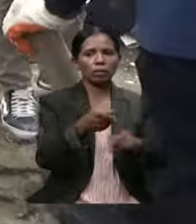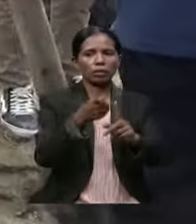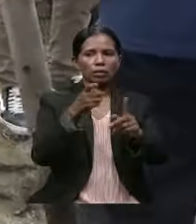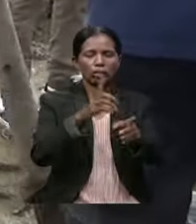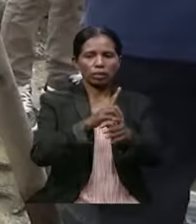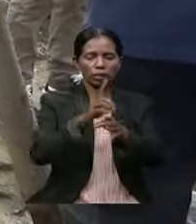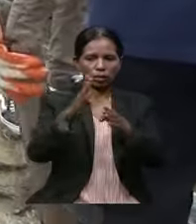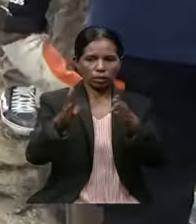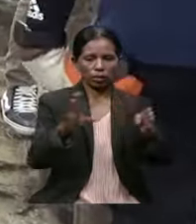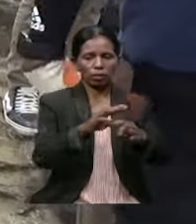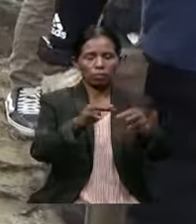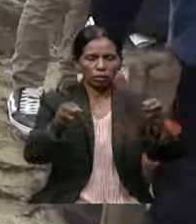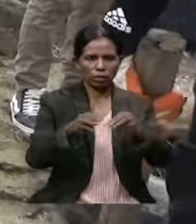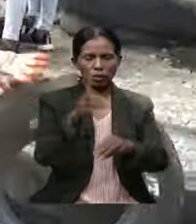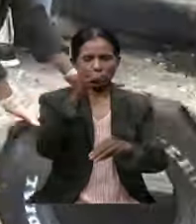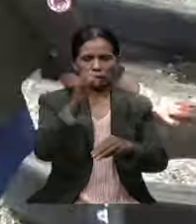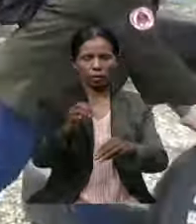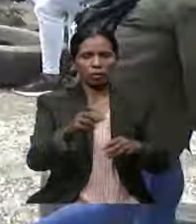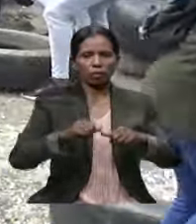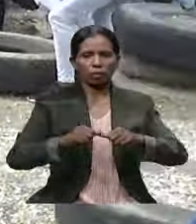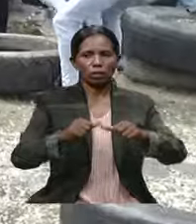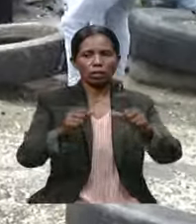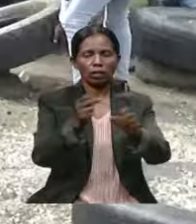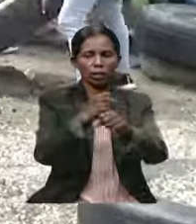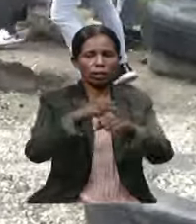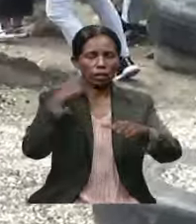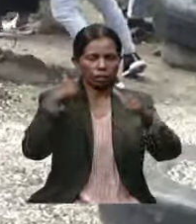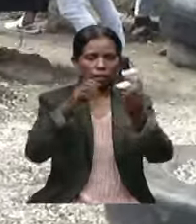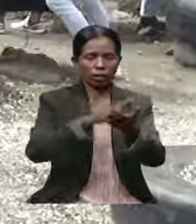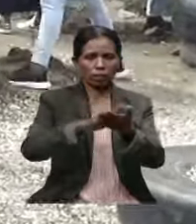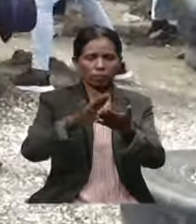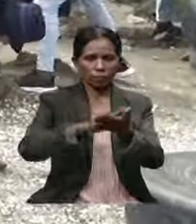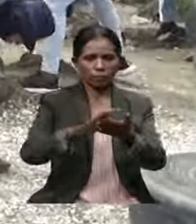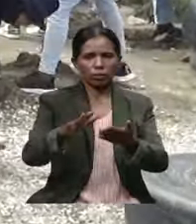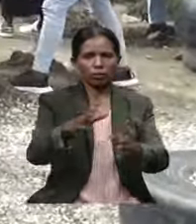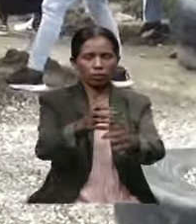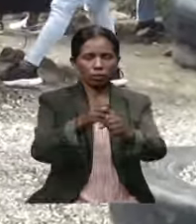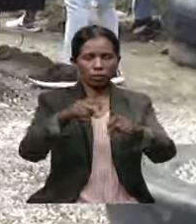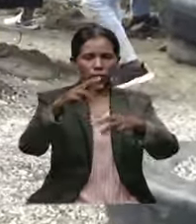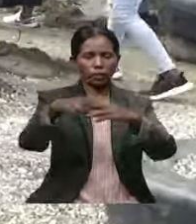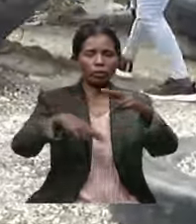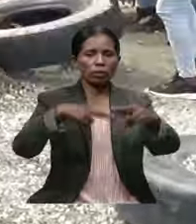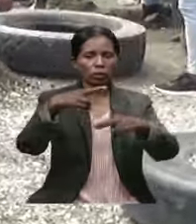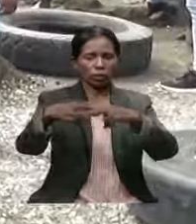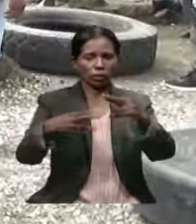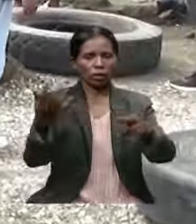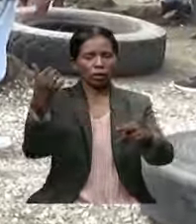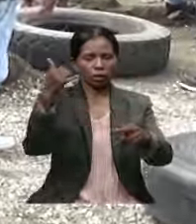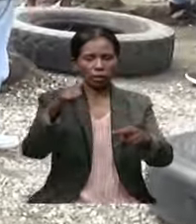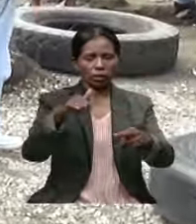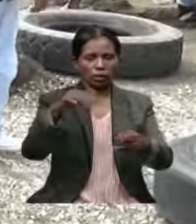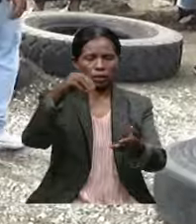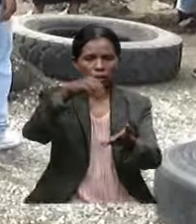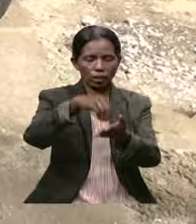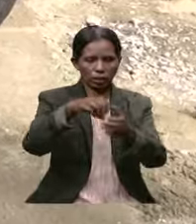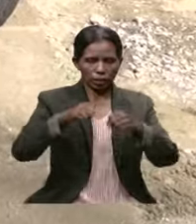direção guarda gestão município dili. Continua halau atividade limpeza geral, ko di hasai roda atsira nebe, komunidade hakoi iha